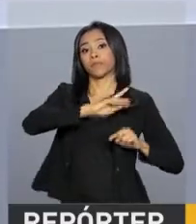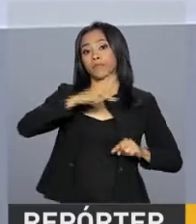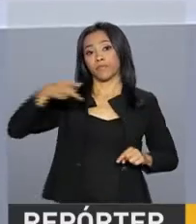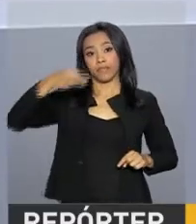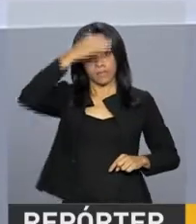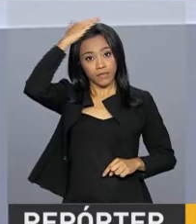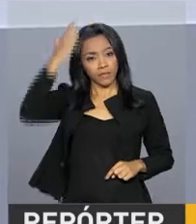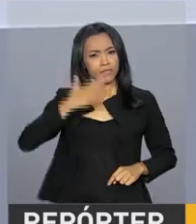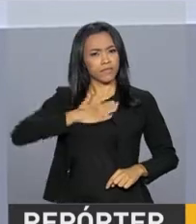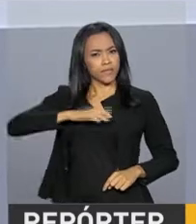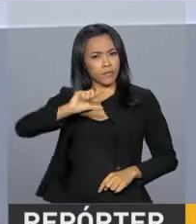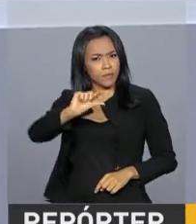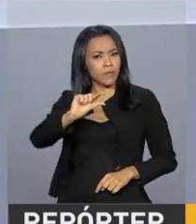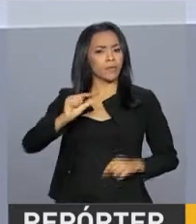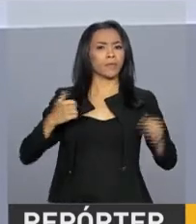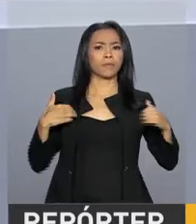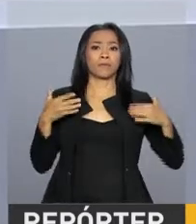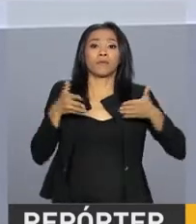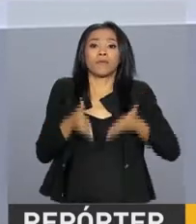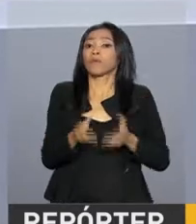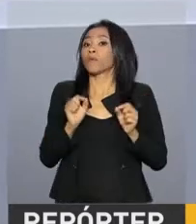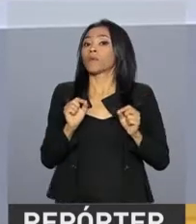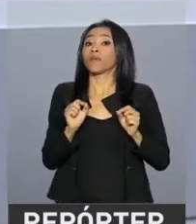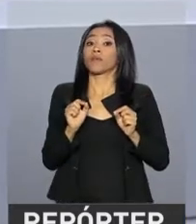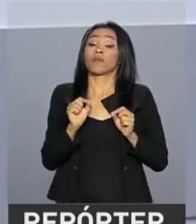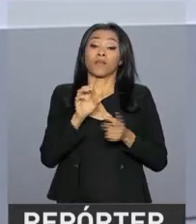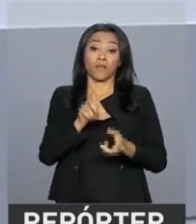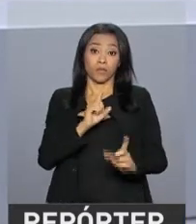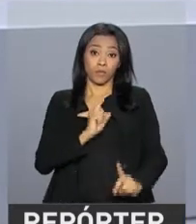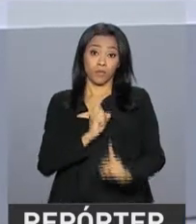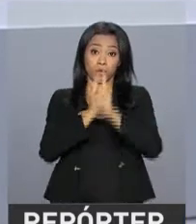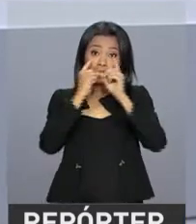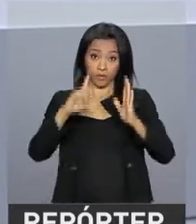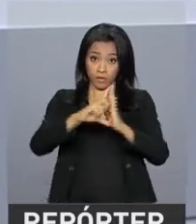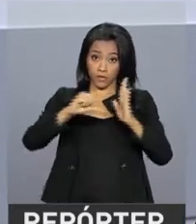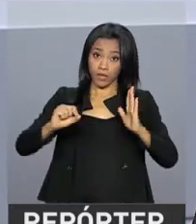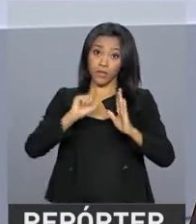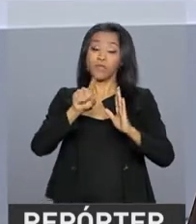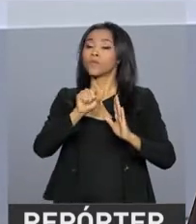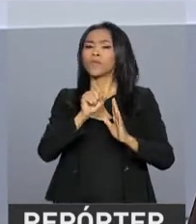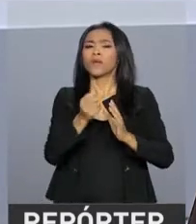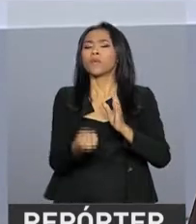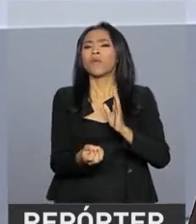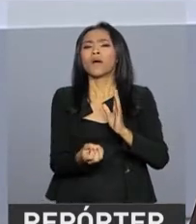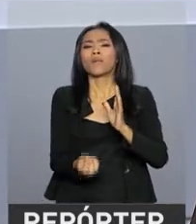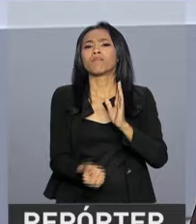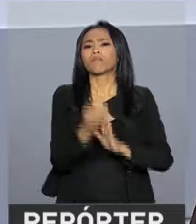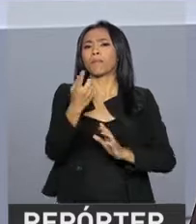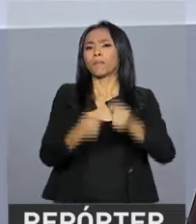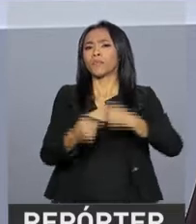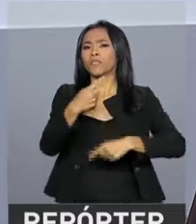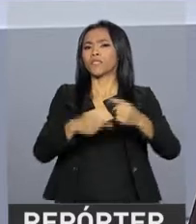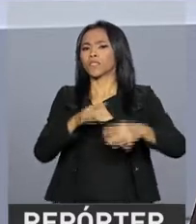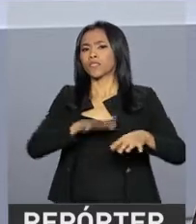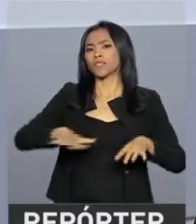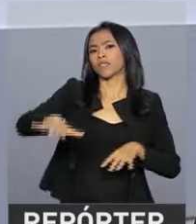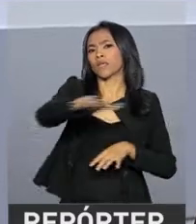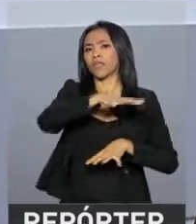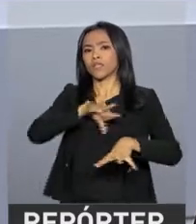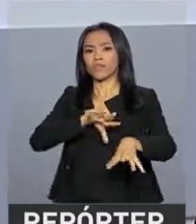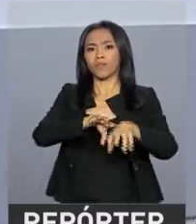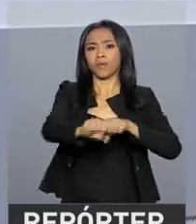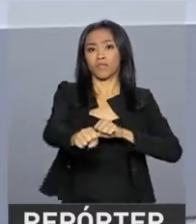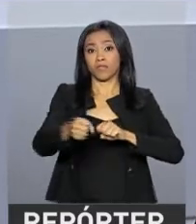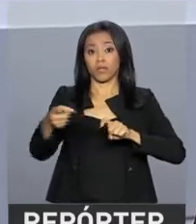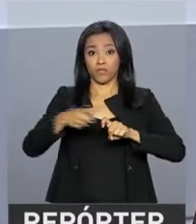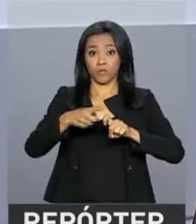participa daqui a pouco no palácio do planalto do lançamento da política de redefinição da formação médica no país e do anúncio das